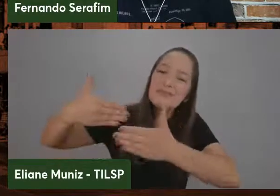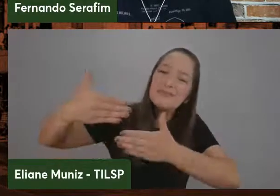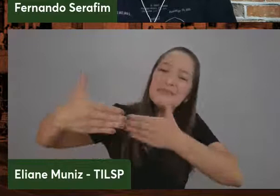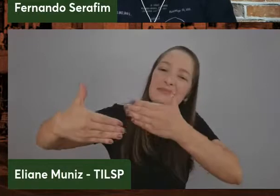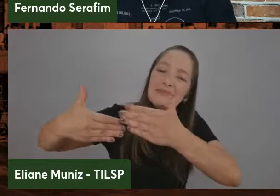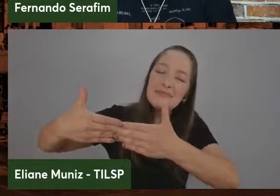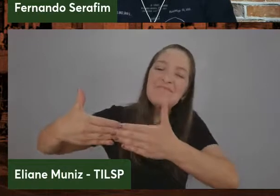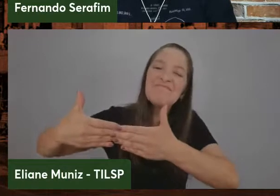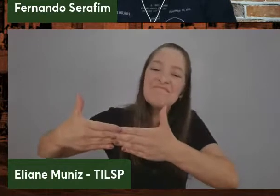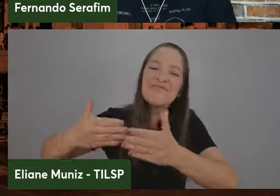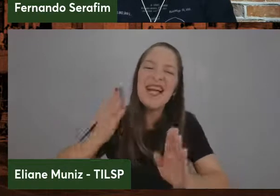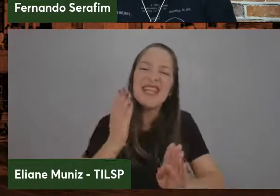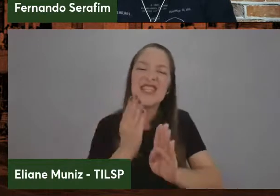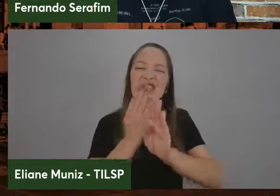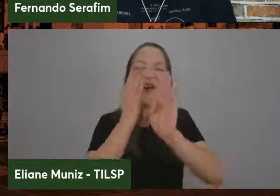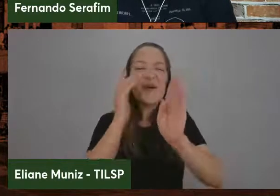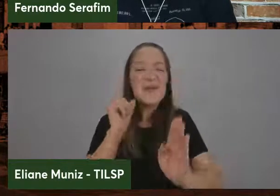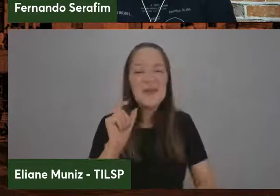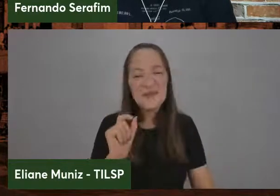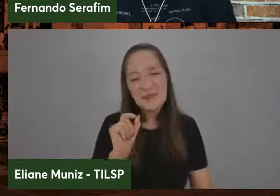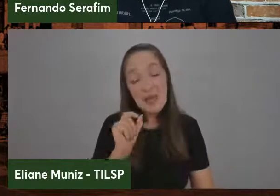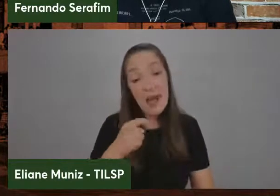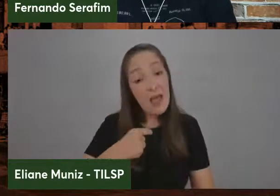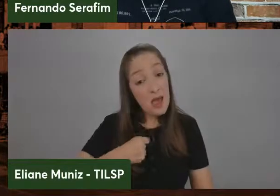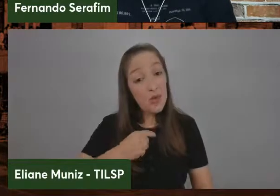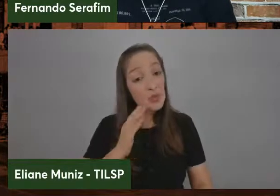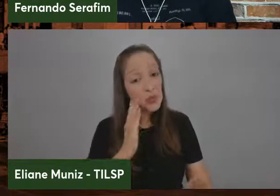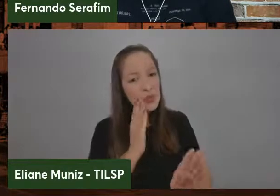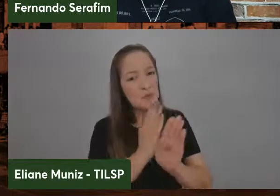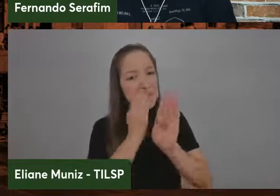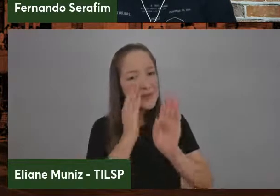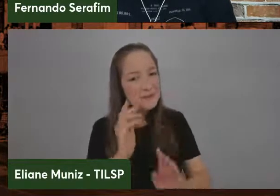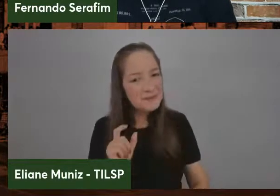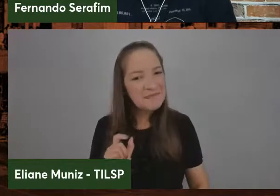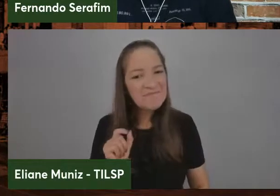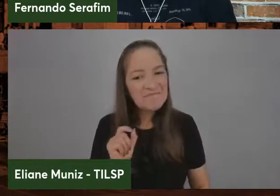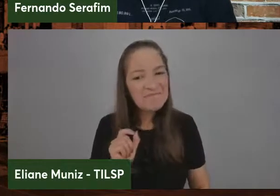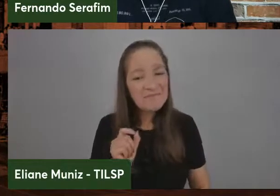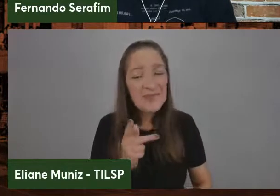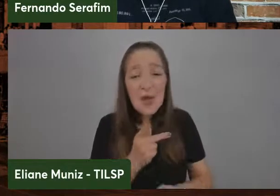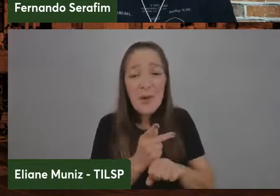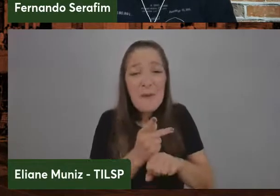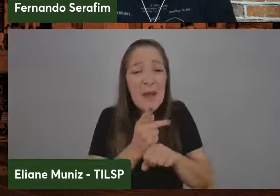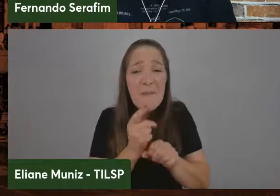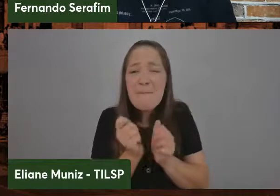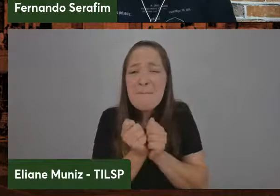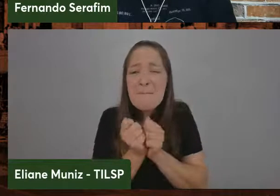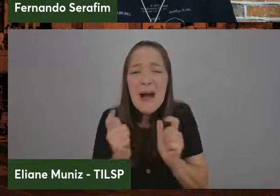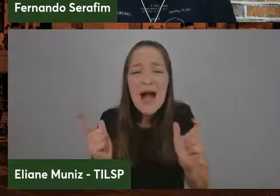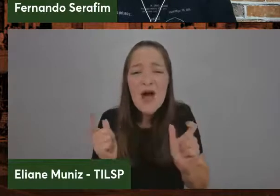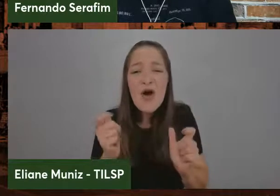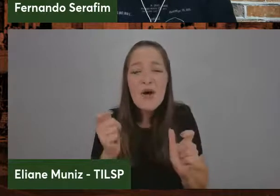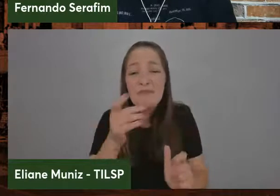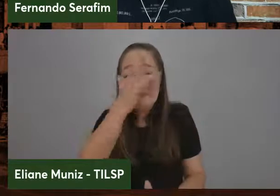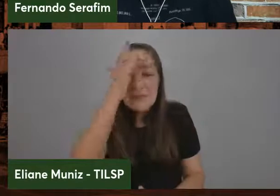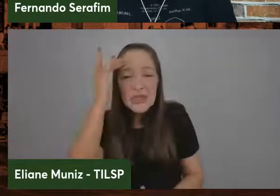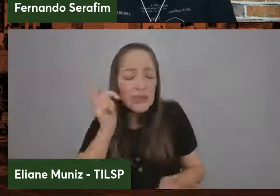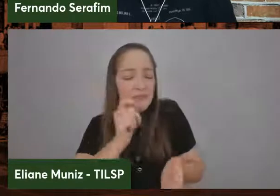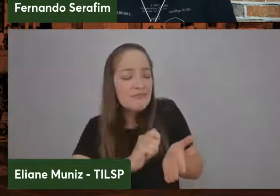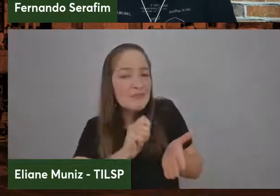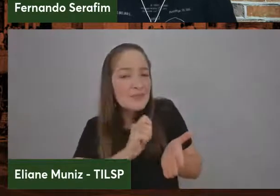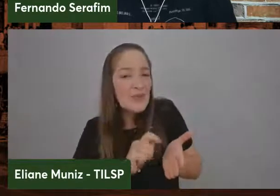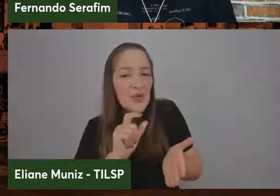você descobre uma coisa, eu pelo menos descobri, que o maior prêmio para um escritor ou uma escritora é ter